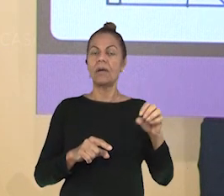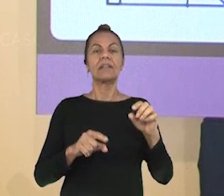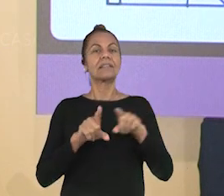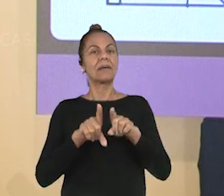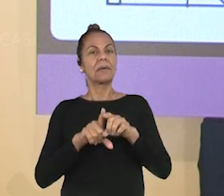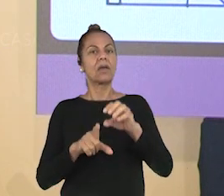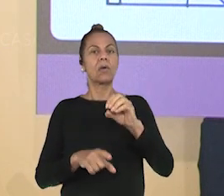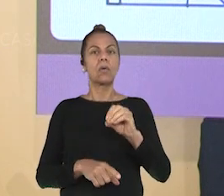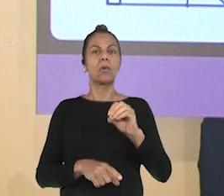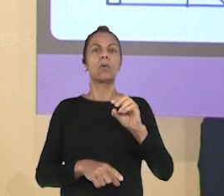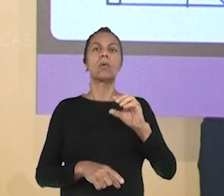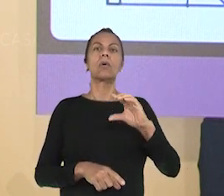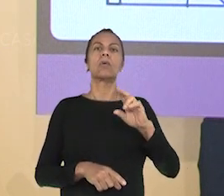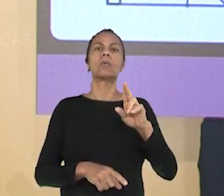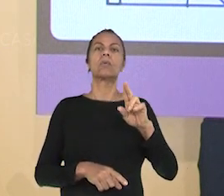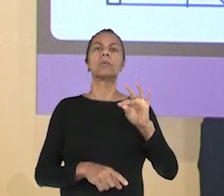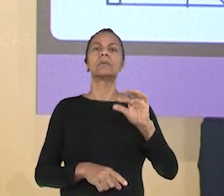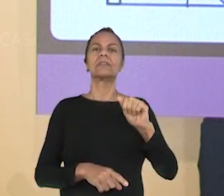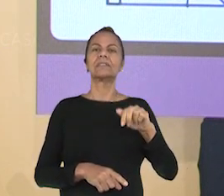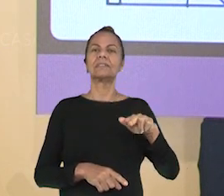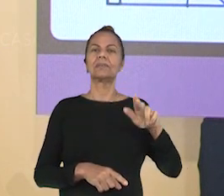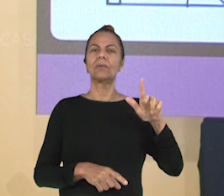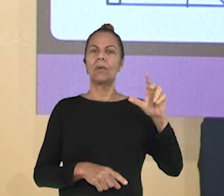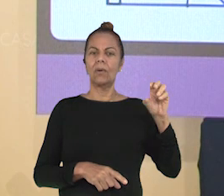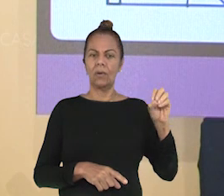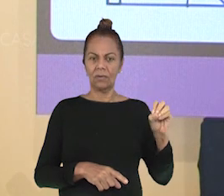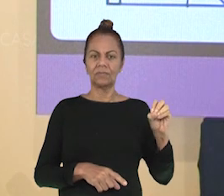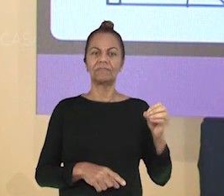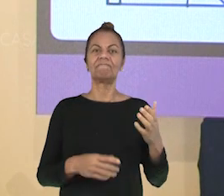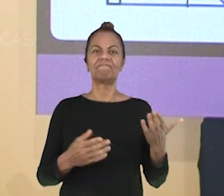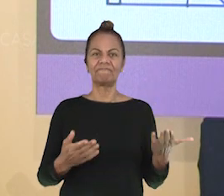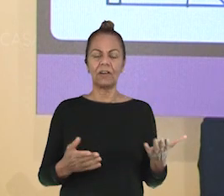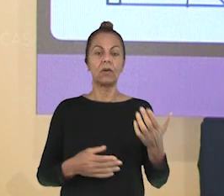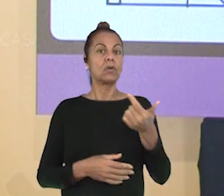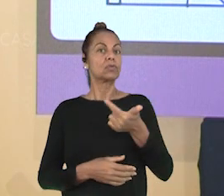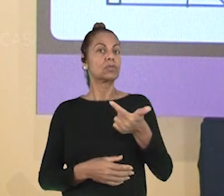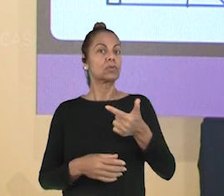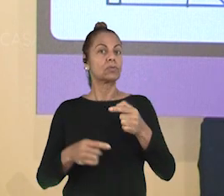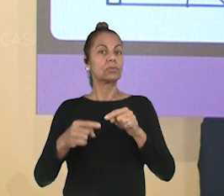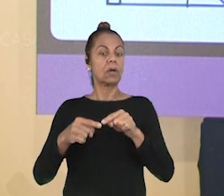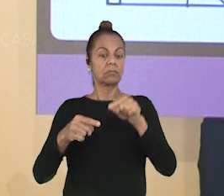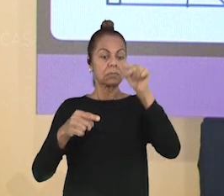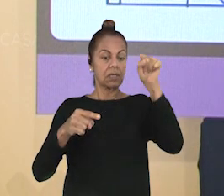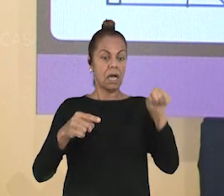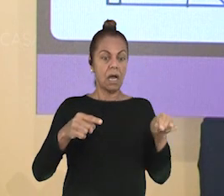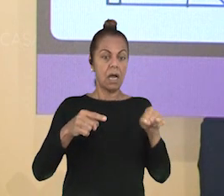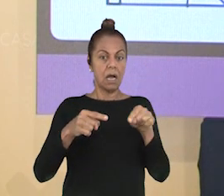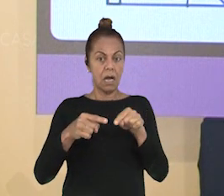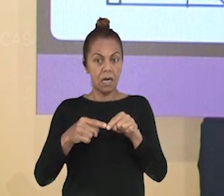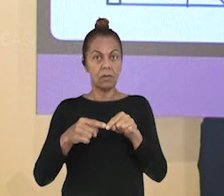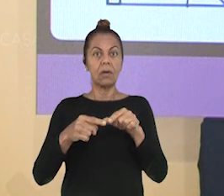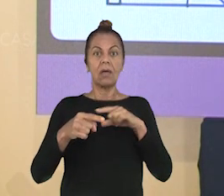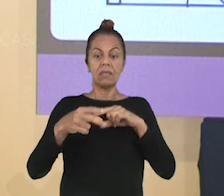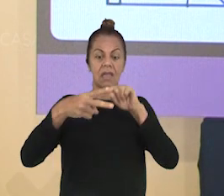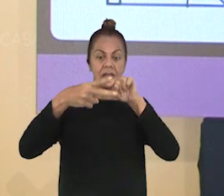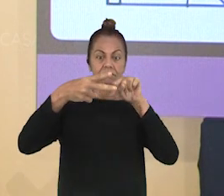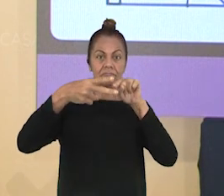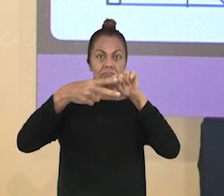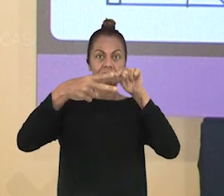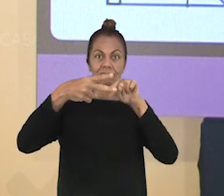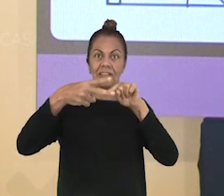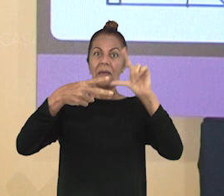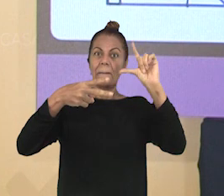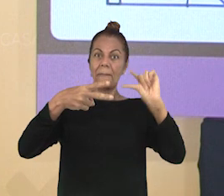acutângulo. Pois o primeiro tem um ângulo de 90 graus e ele é chamado de triângulo retângulo. E